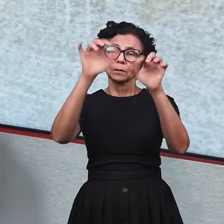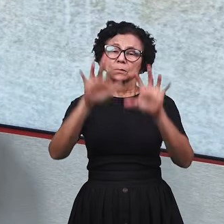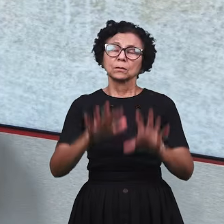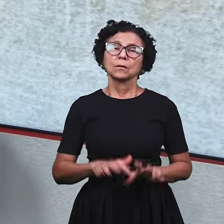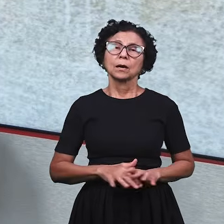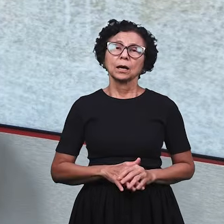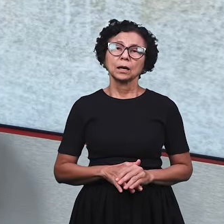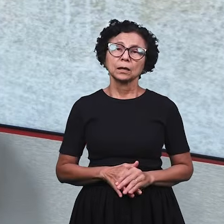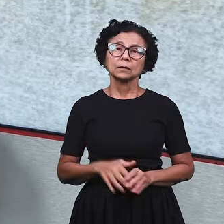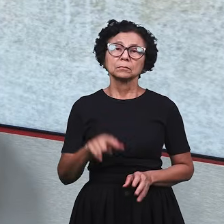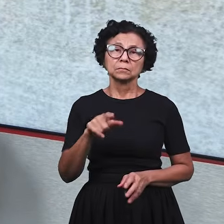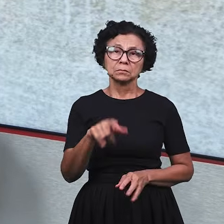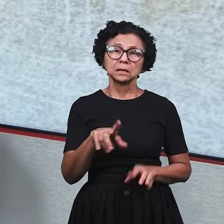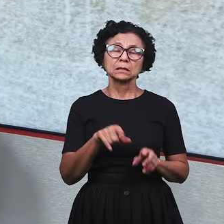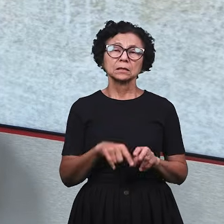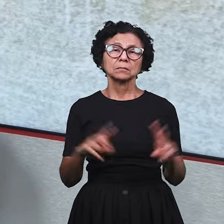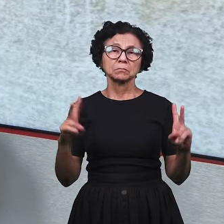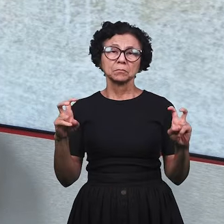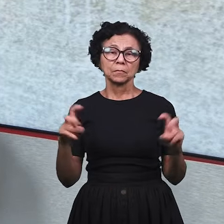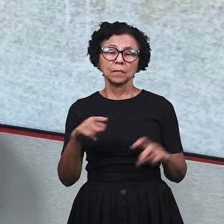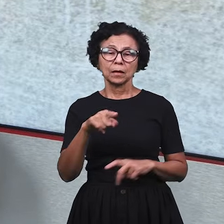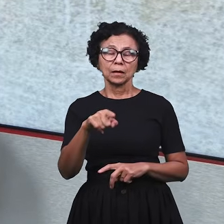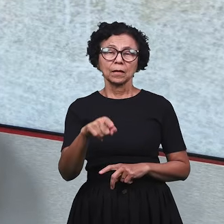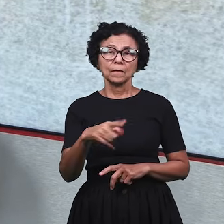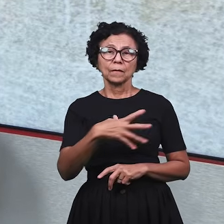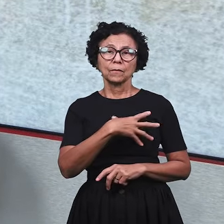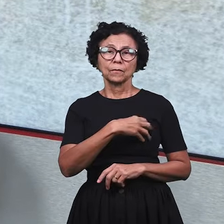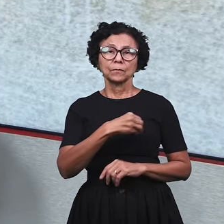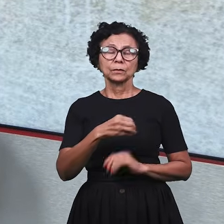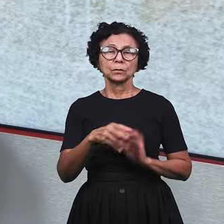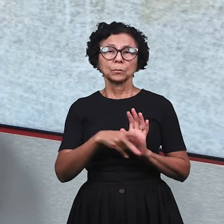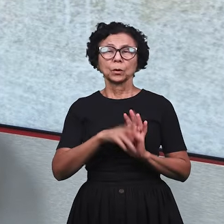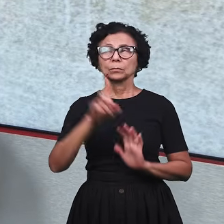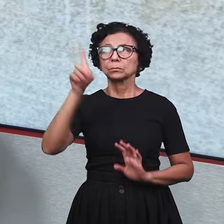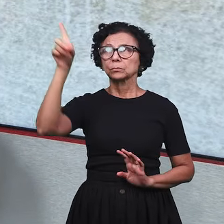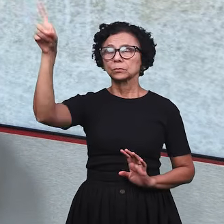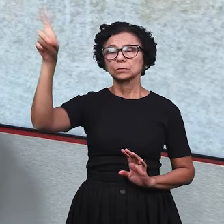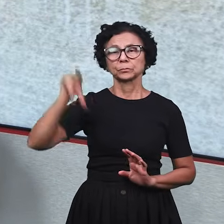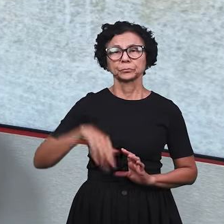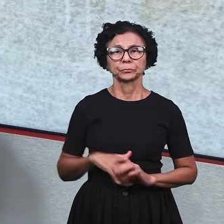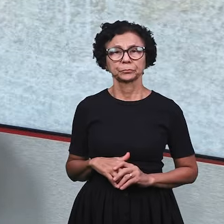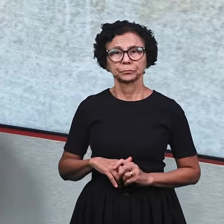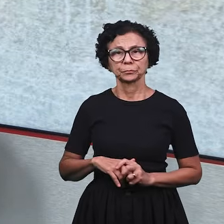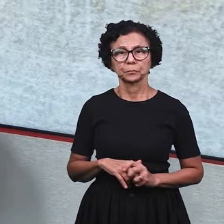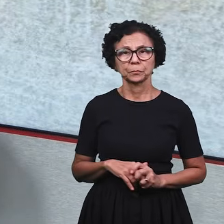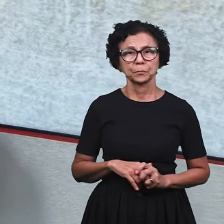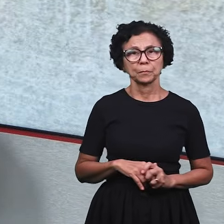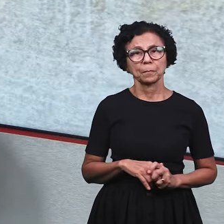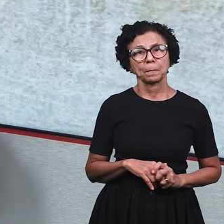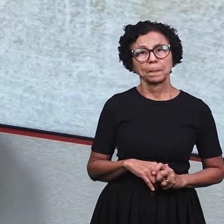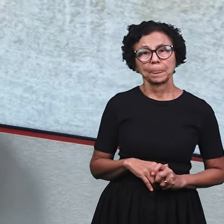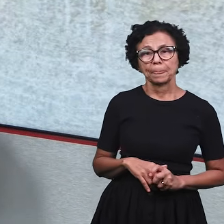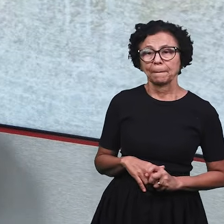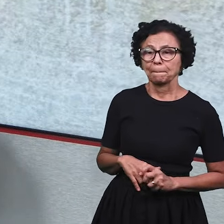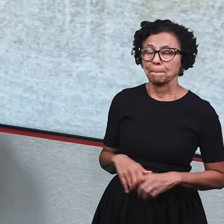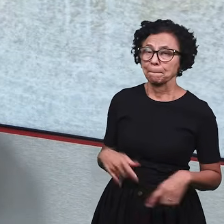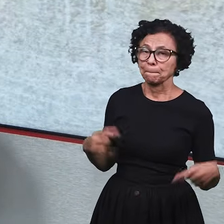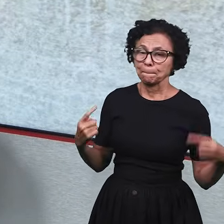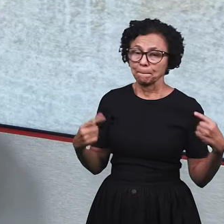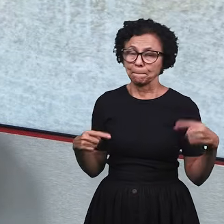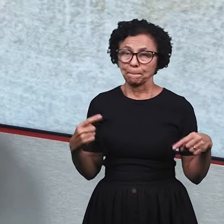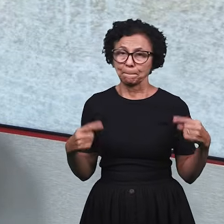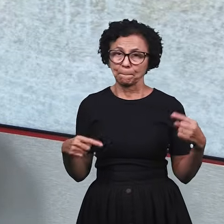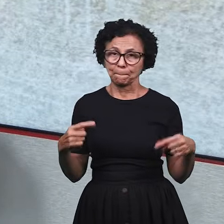ser chamado de filho de Deus. Nesse aspecto, nós nos lembramos que o maior conflito